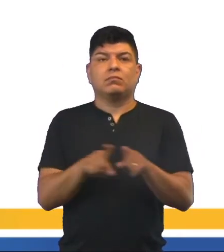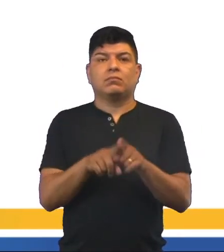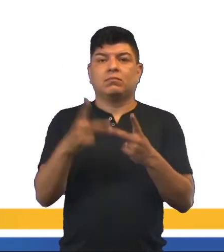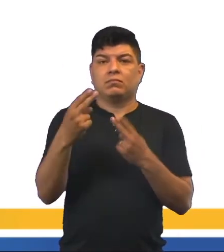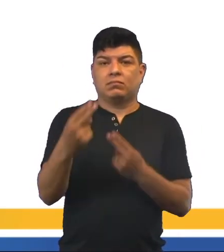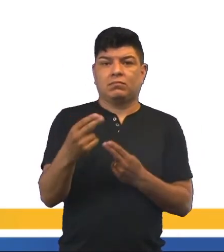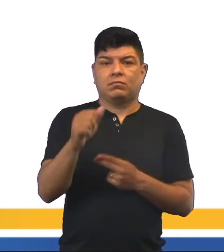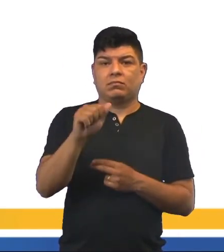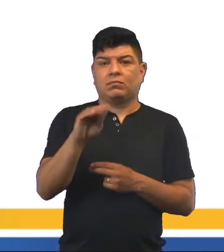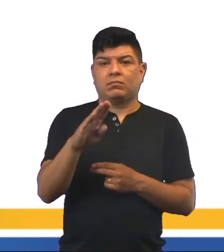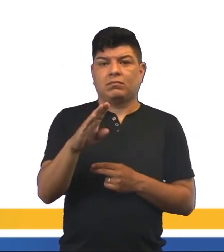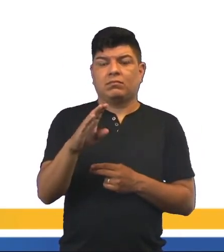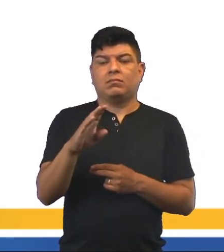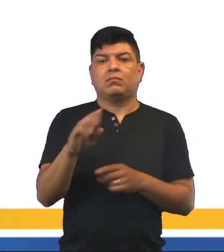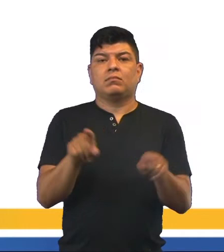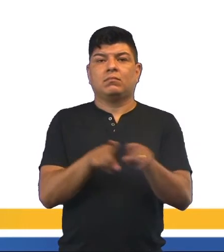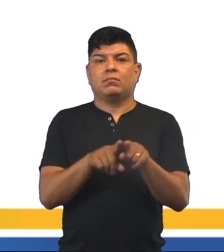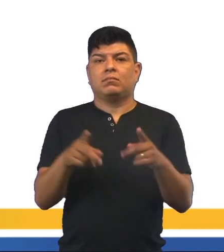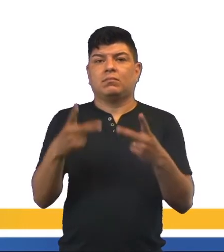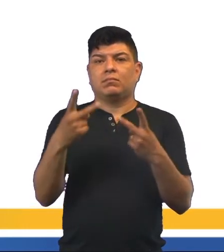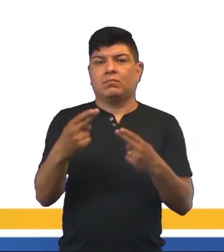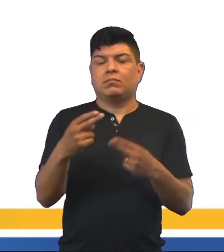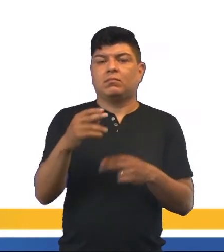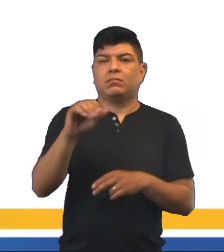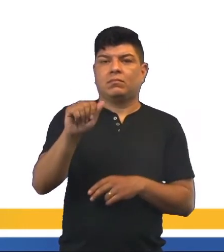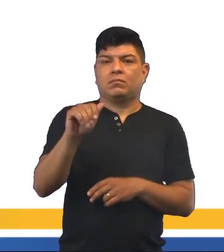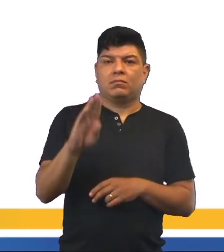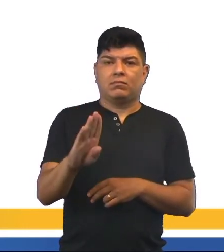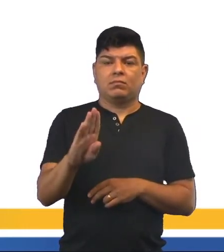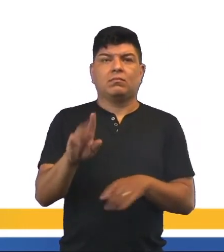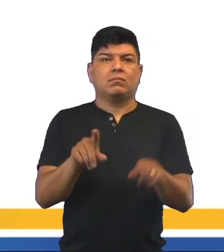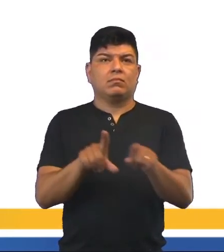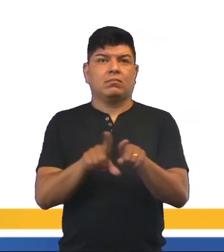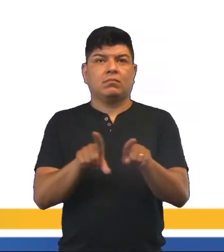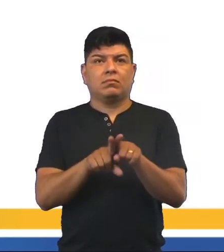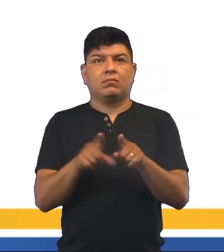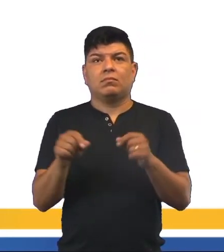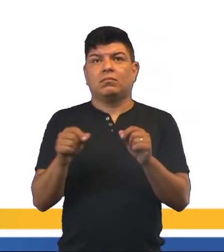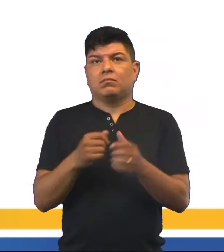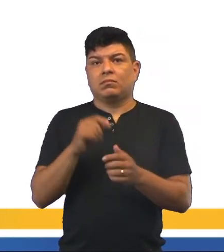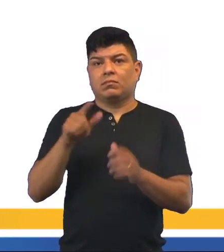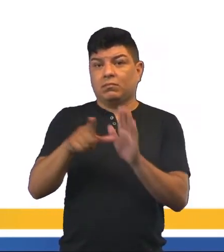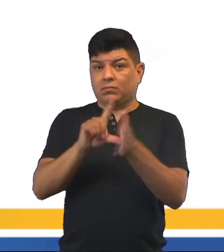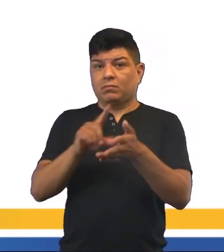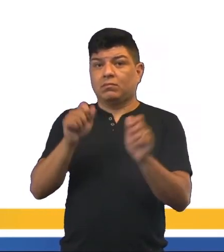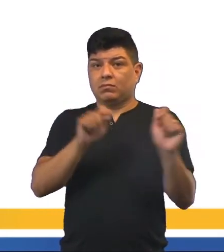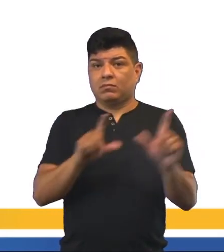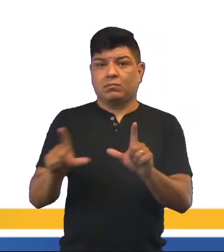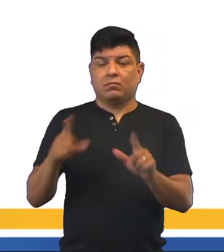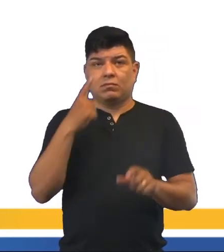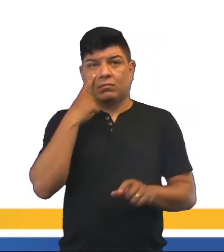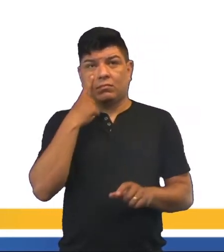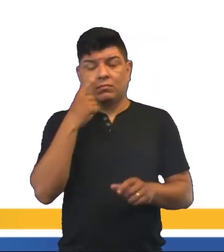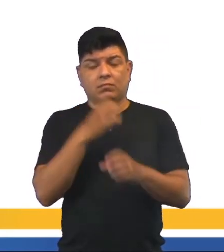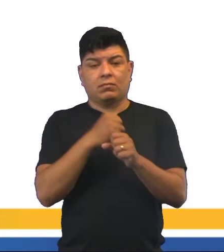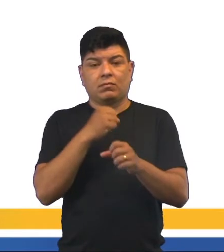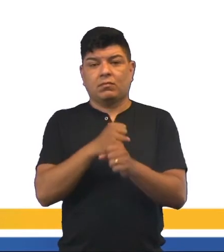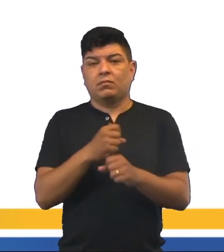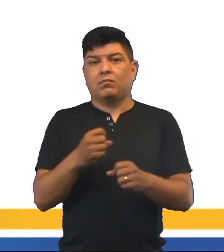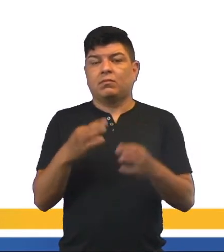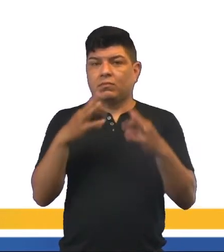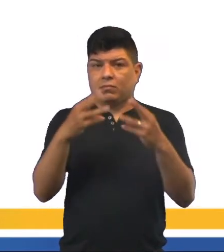igual ao segmento AB sobre o segmento A'B', não é isso? Lembra que nós já vimos anteriormente. E também a soma entre eles,